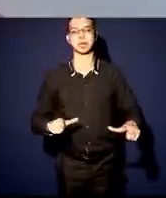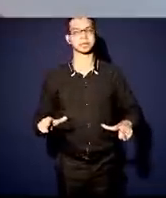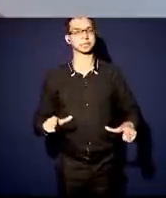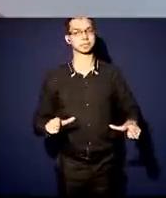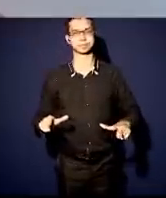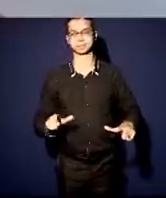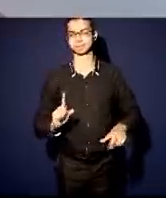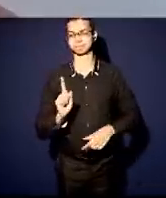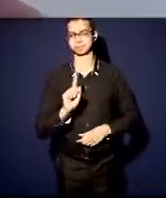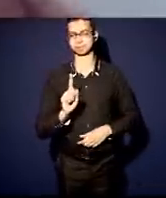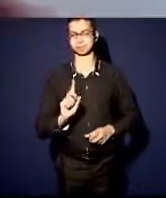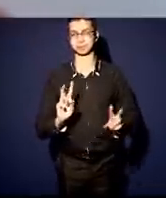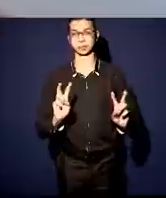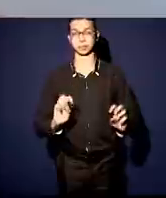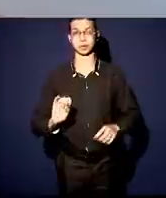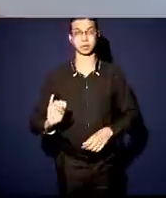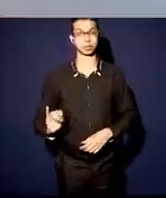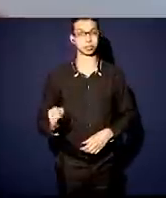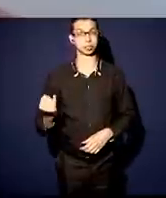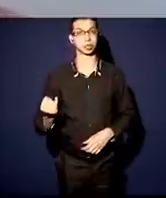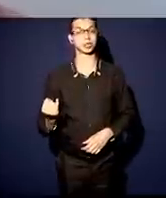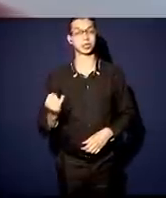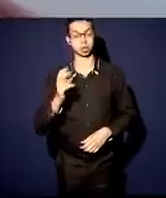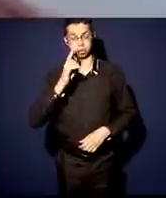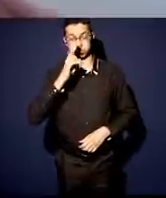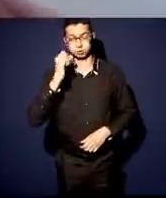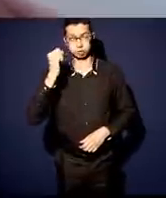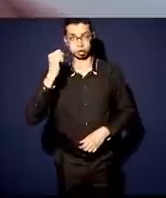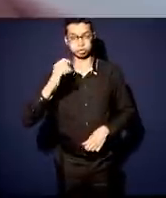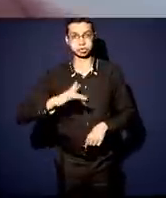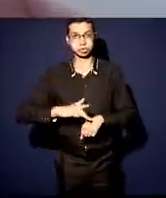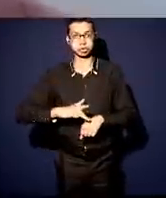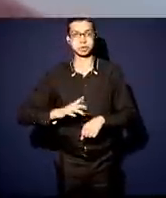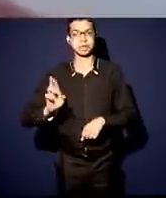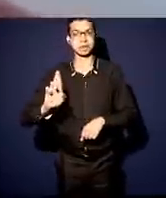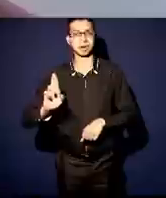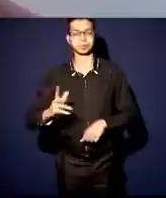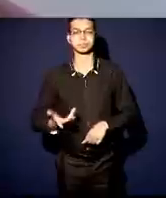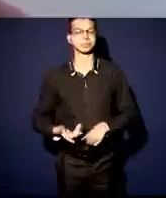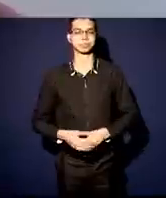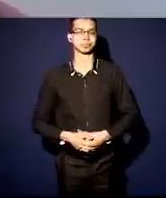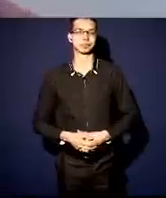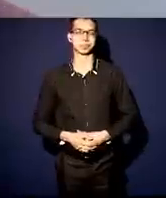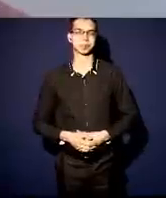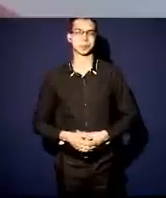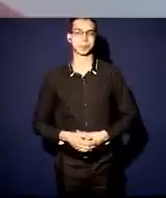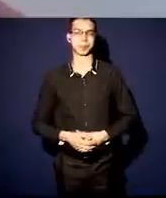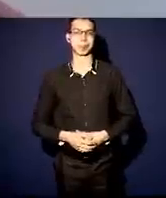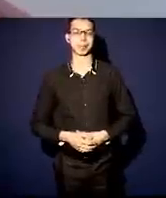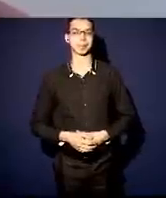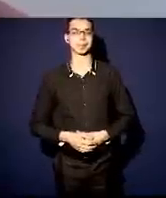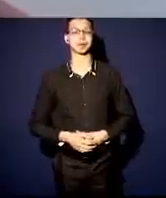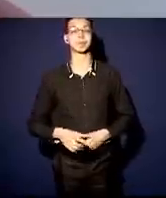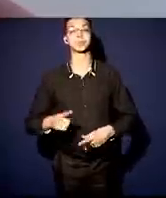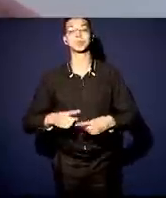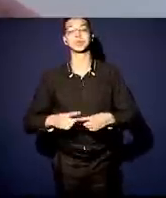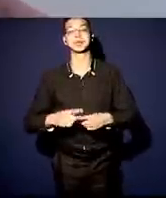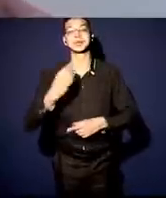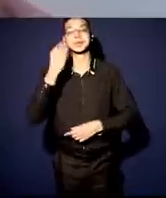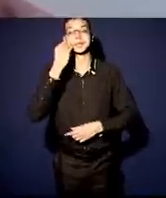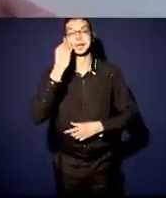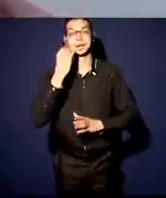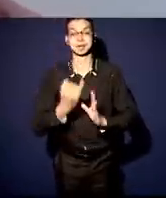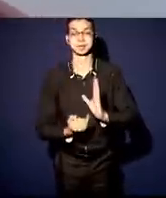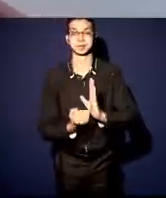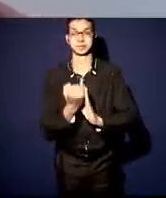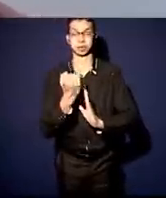nominal super agressivo e real super agressivo para fazer com que essa inflação migre para